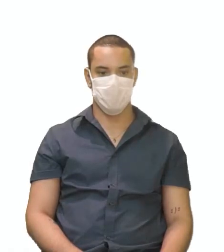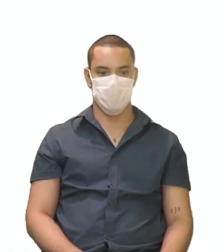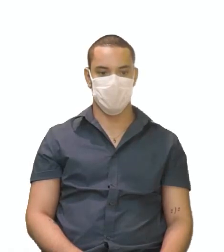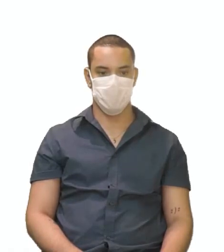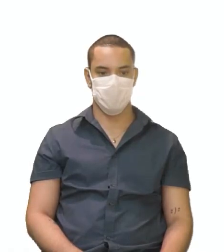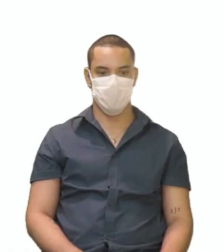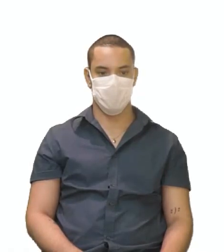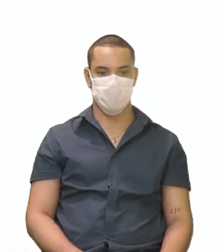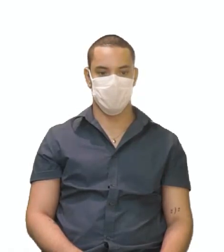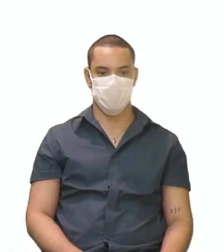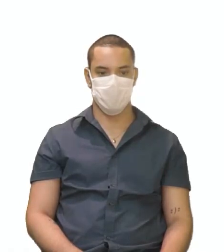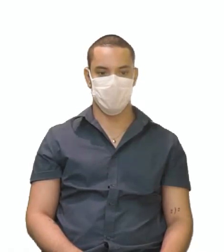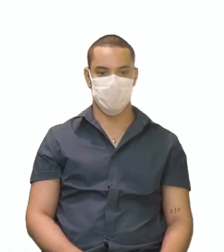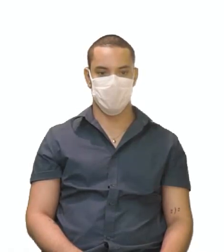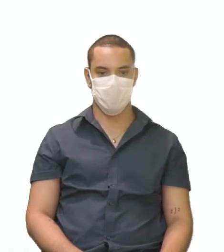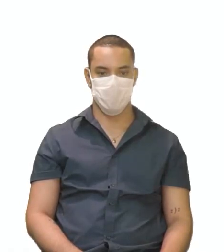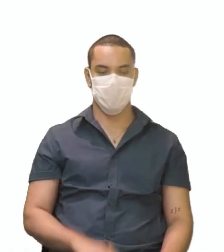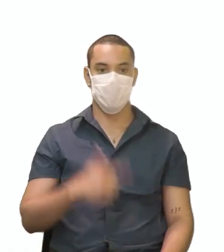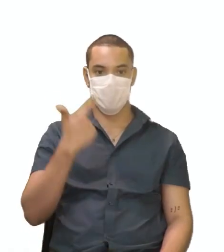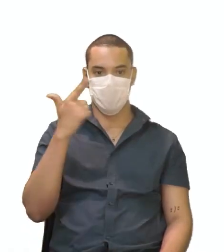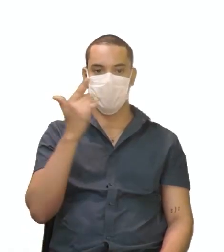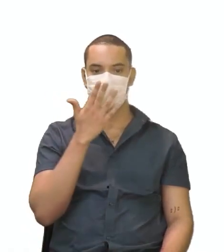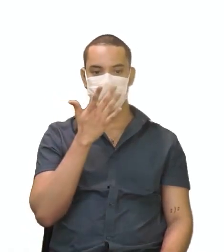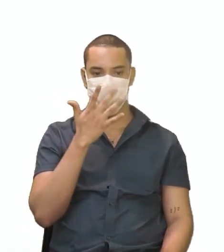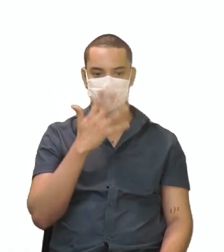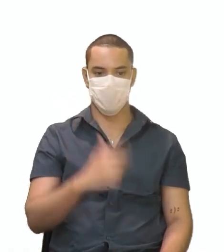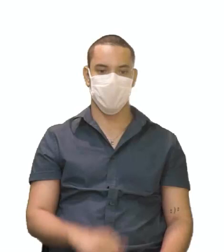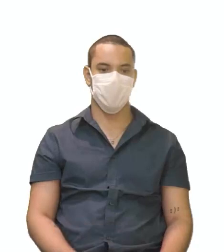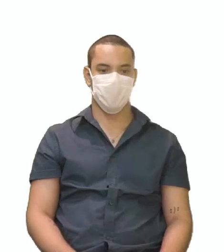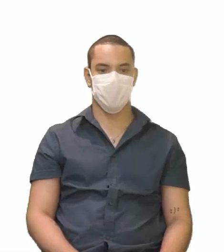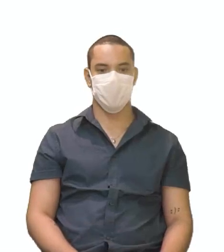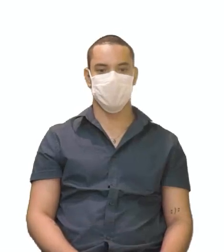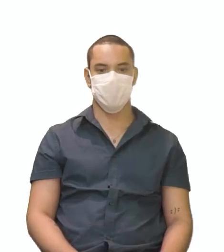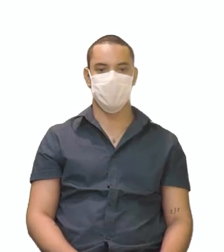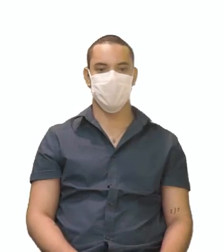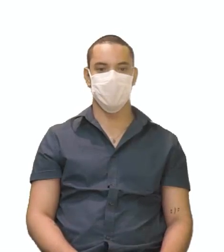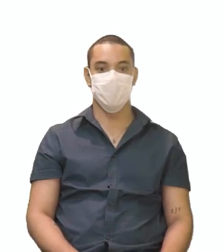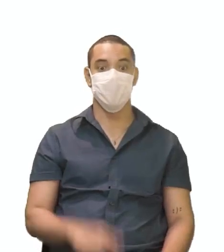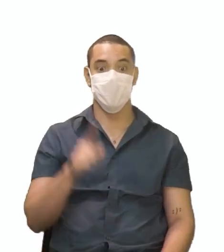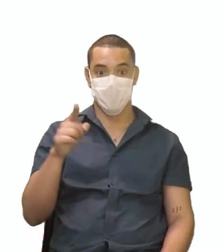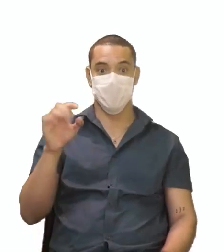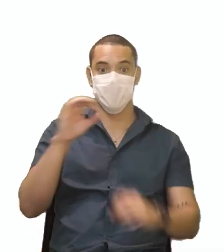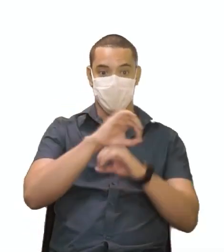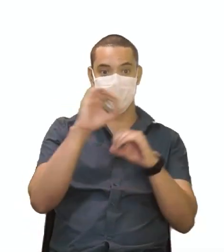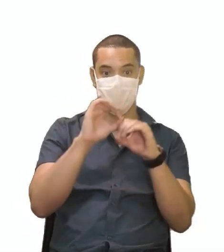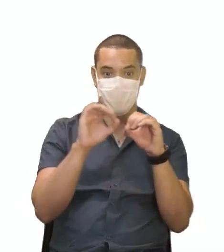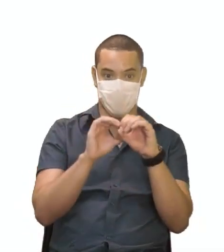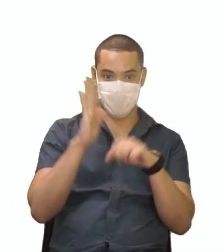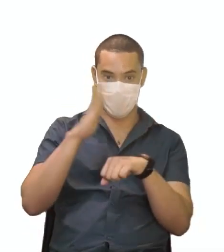Vamos botar um rostinho? Olha aí. Na reprodução